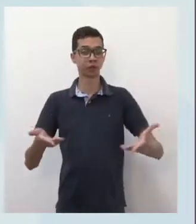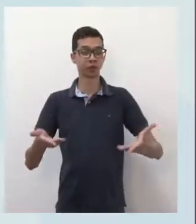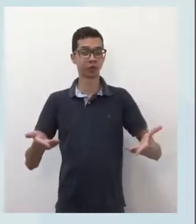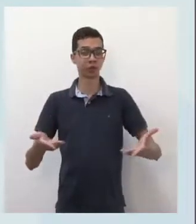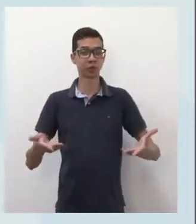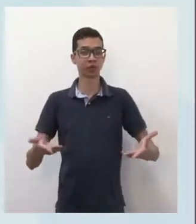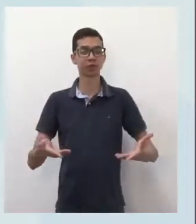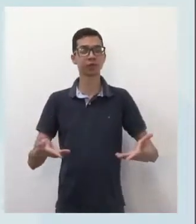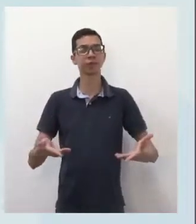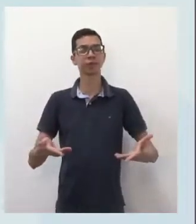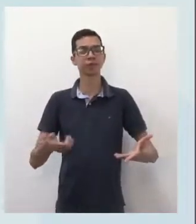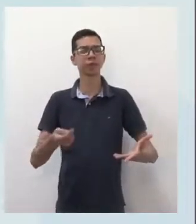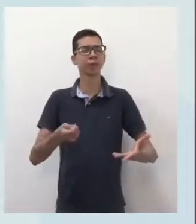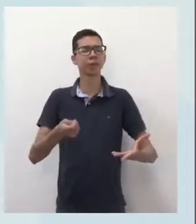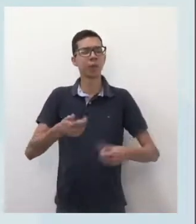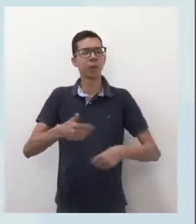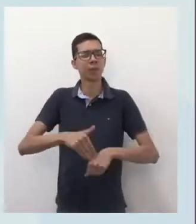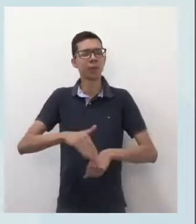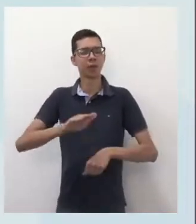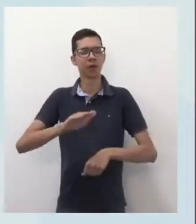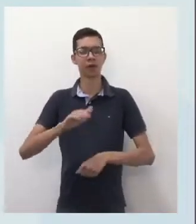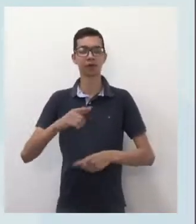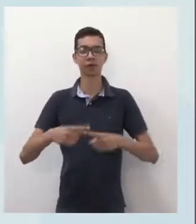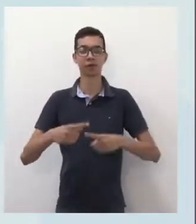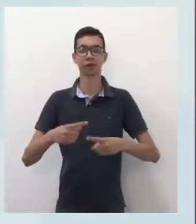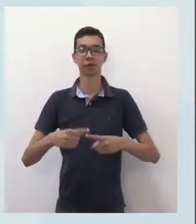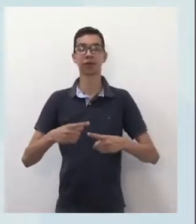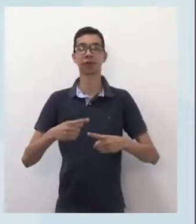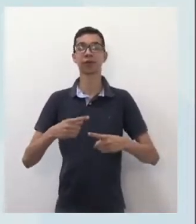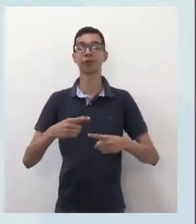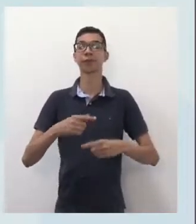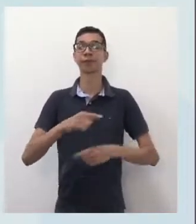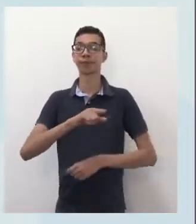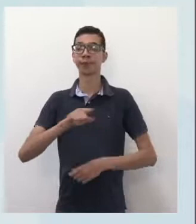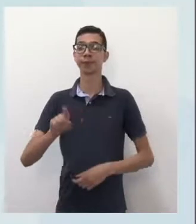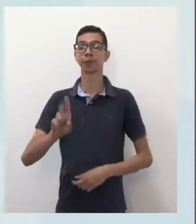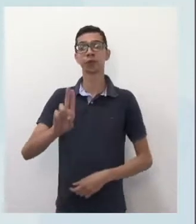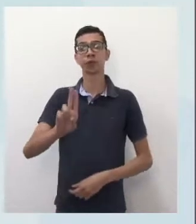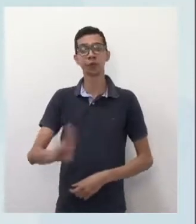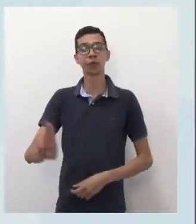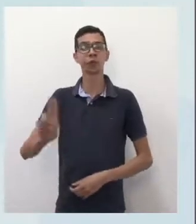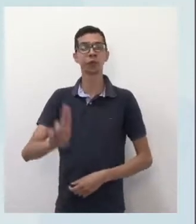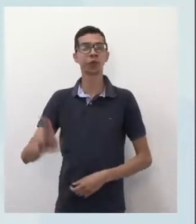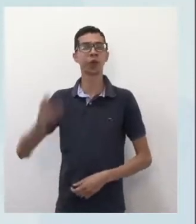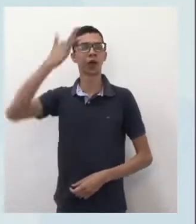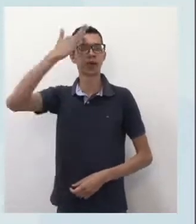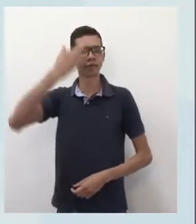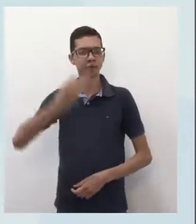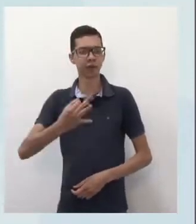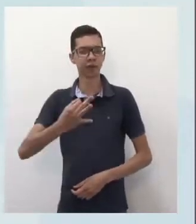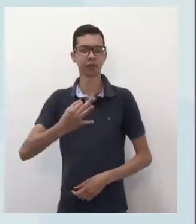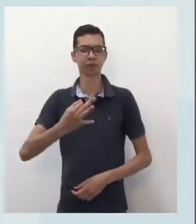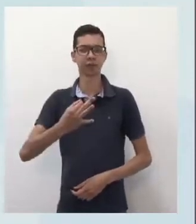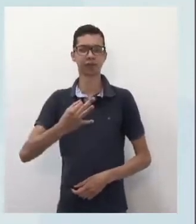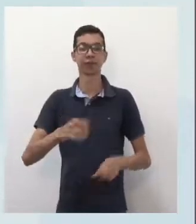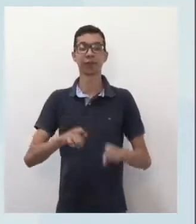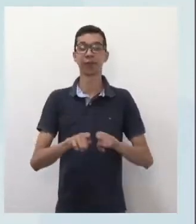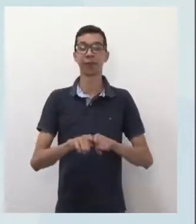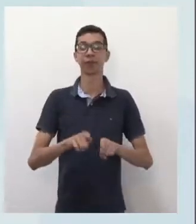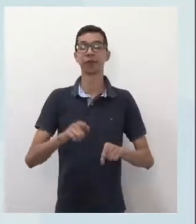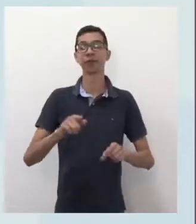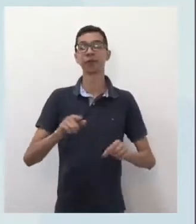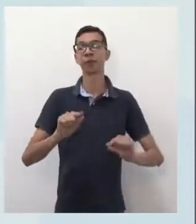coisinha a mais aí, que é estimar o consumo e interpretar dados. Agora, esse consumo que eu estou falando nesta